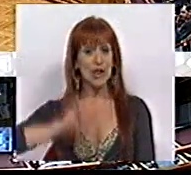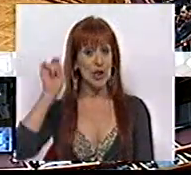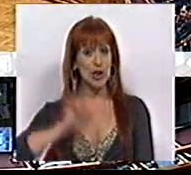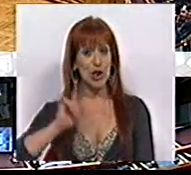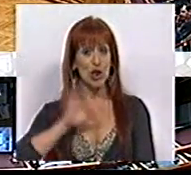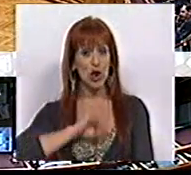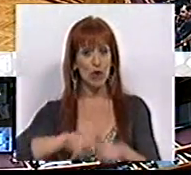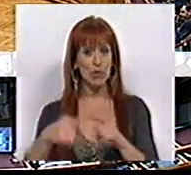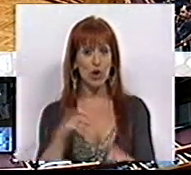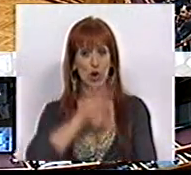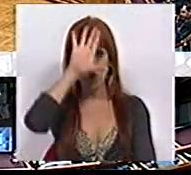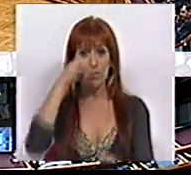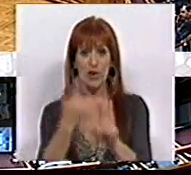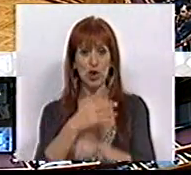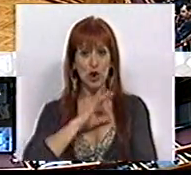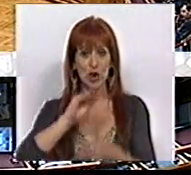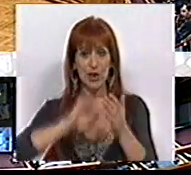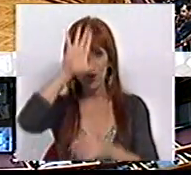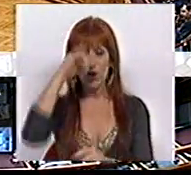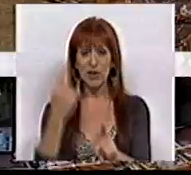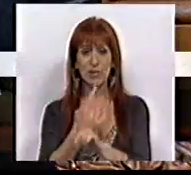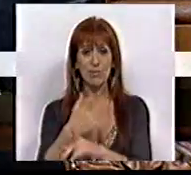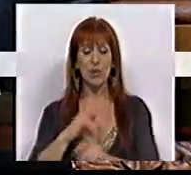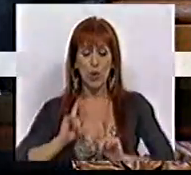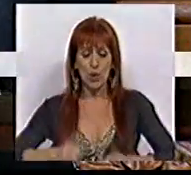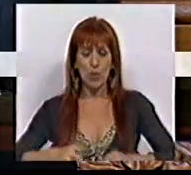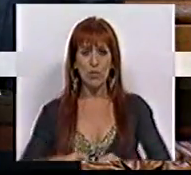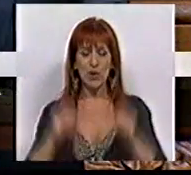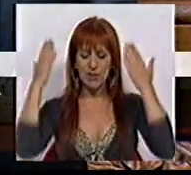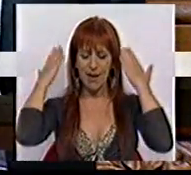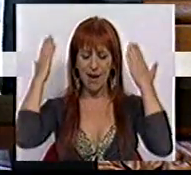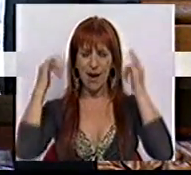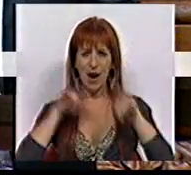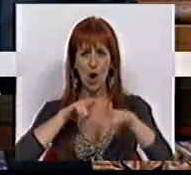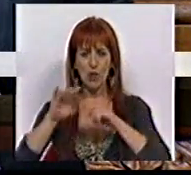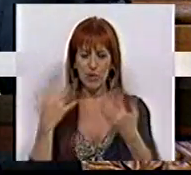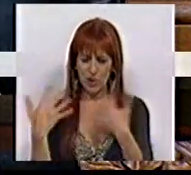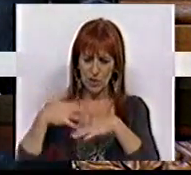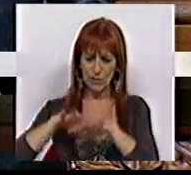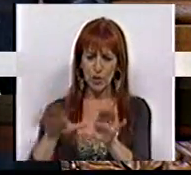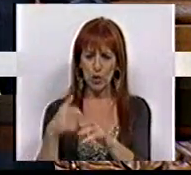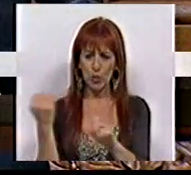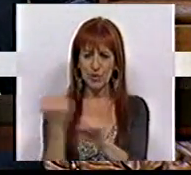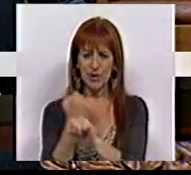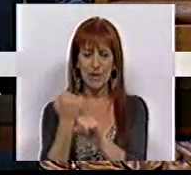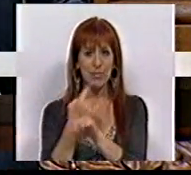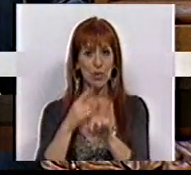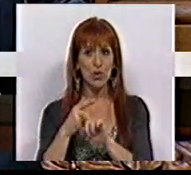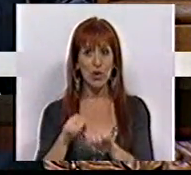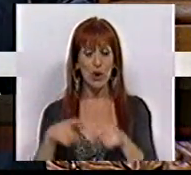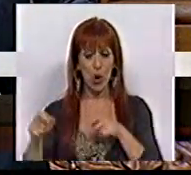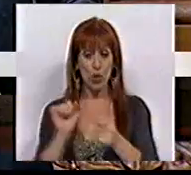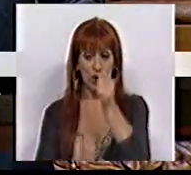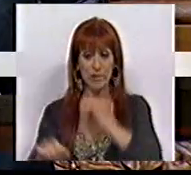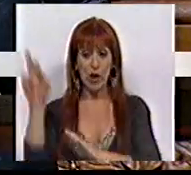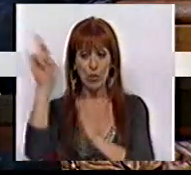Presidente, senhores deputados, senhores ministros, senhores secretários de Estado. Começo com uma saudação aos deputados que integraram o grupo de trabalho, ao seu